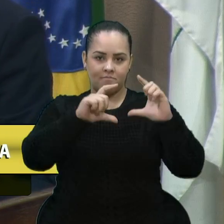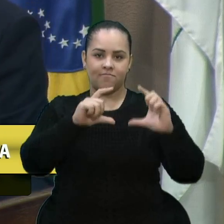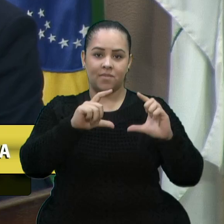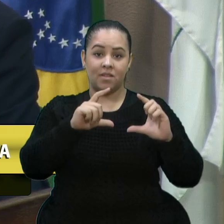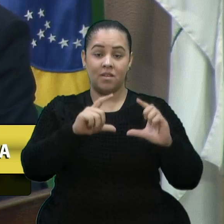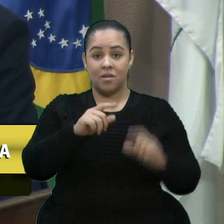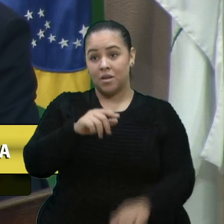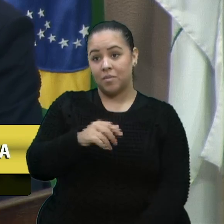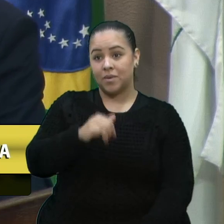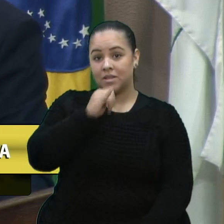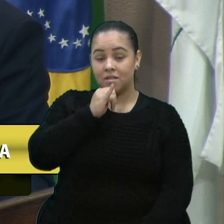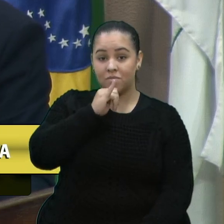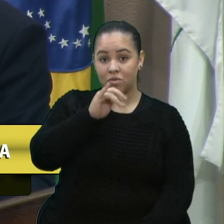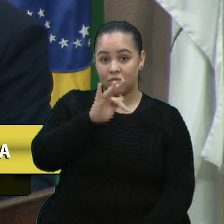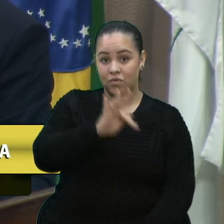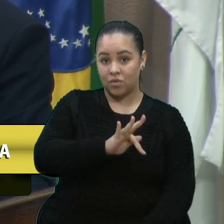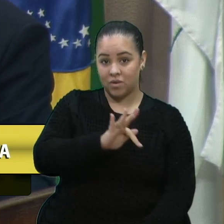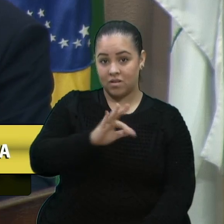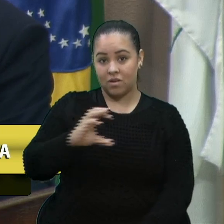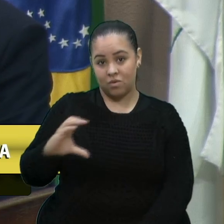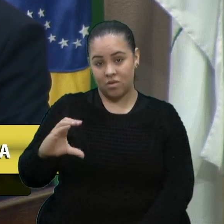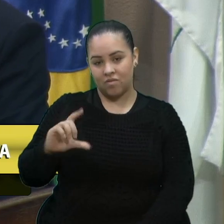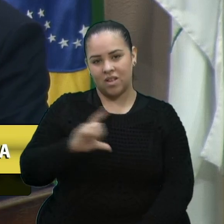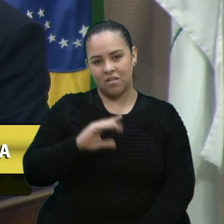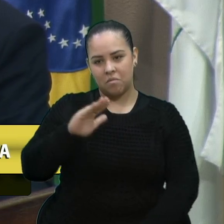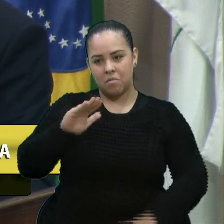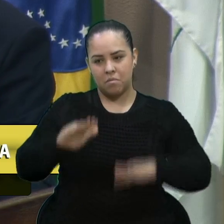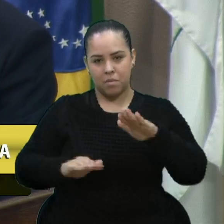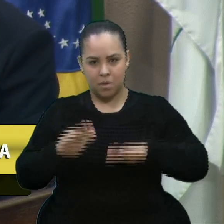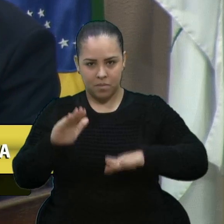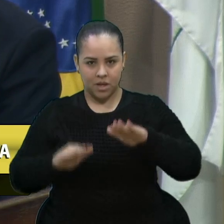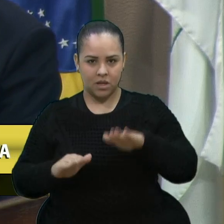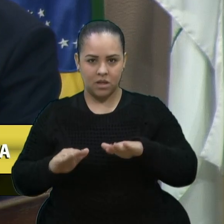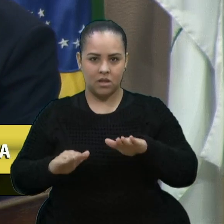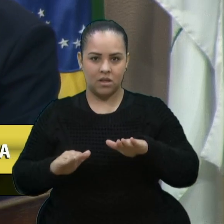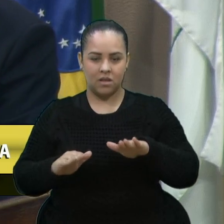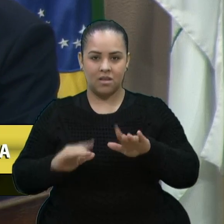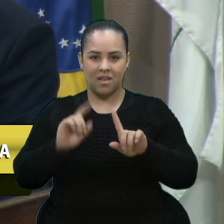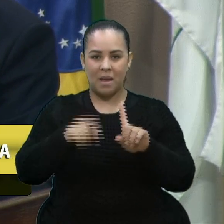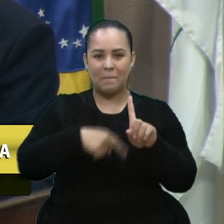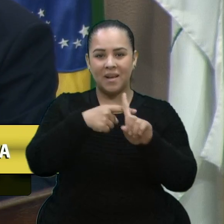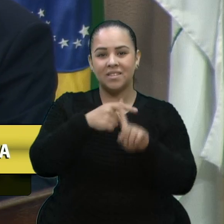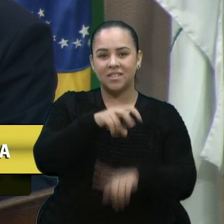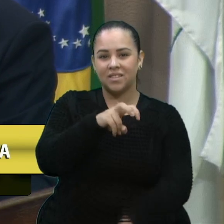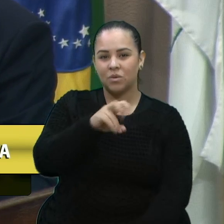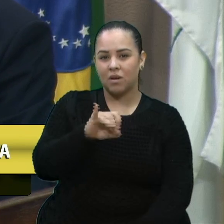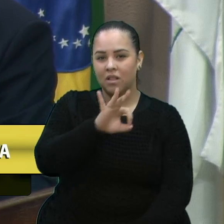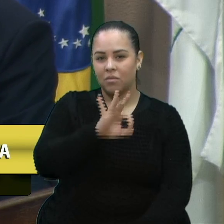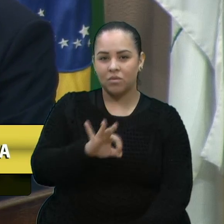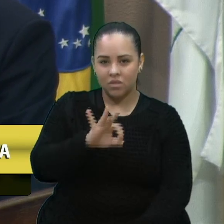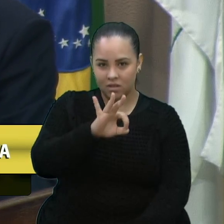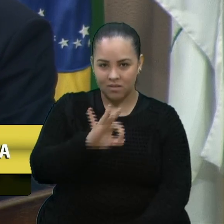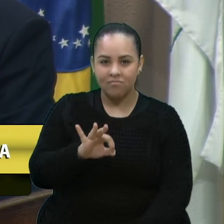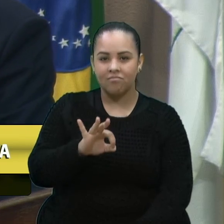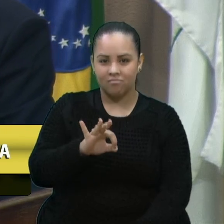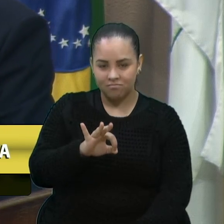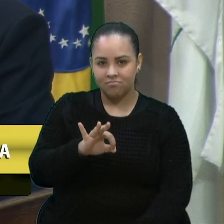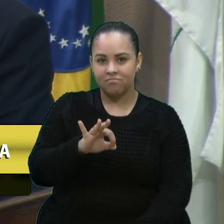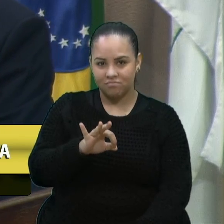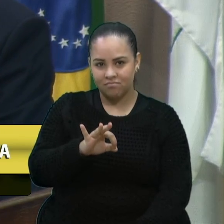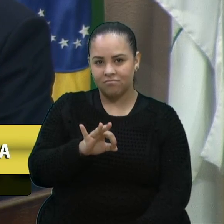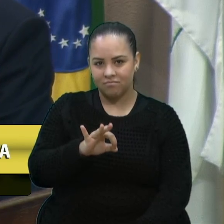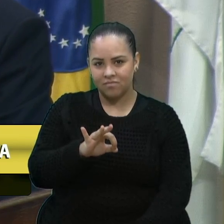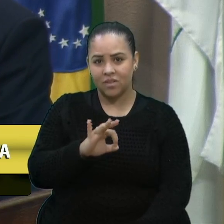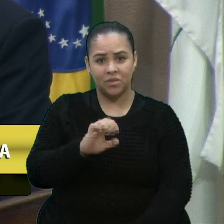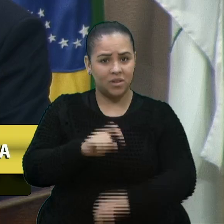Flores da Cunha, que poderá ter uma variação na tarifa que supera 50%, né? Num tempo como